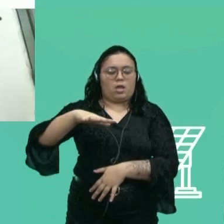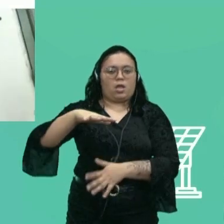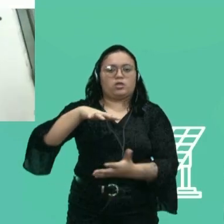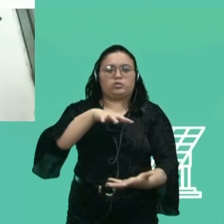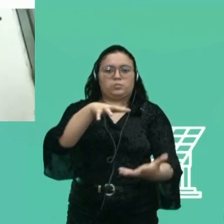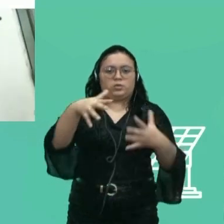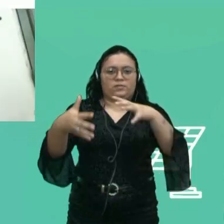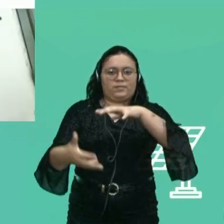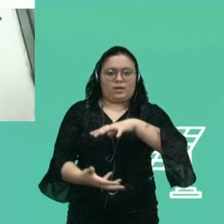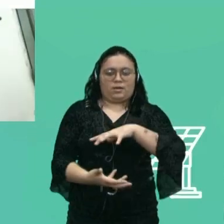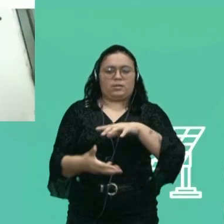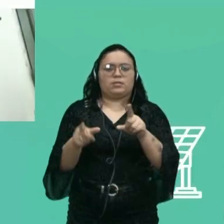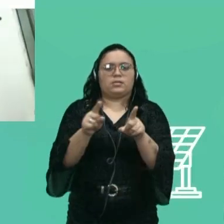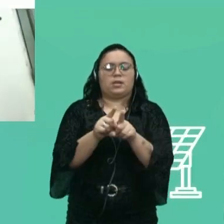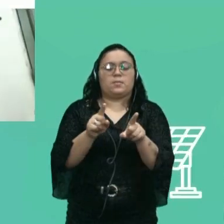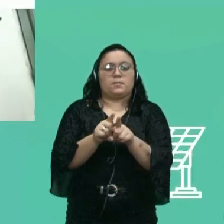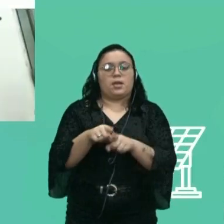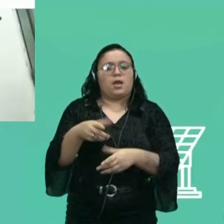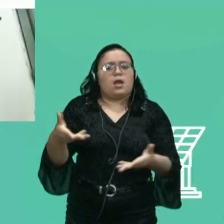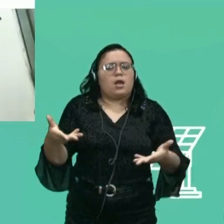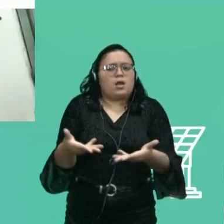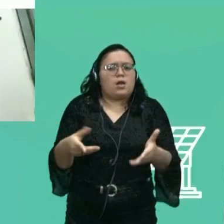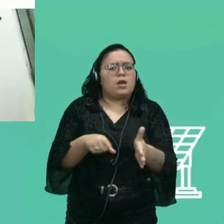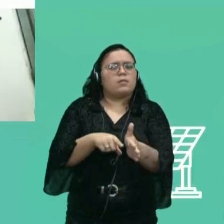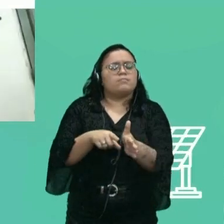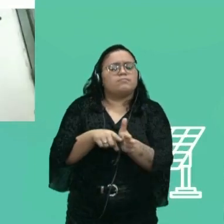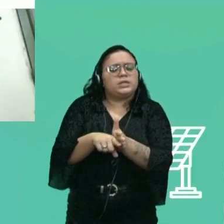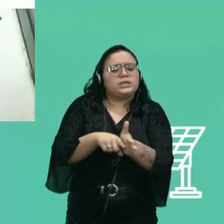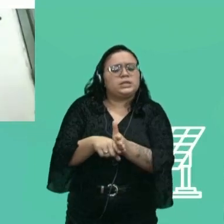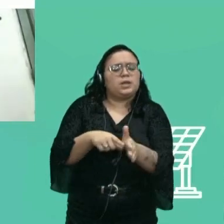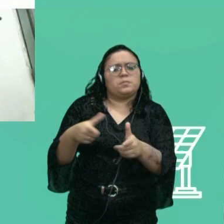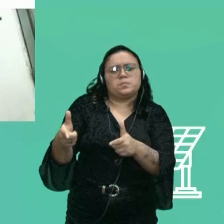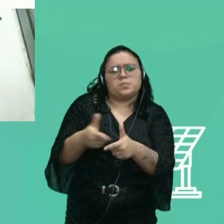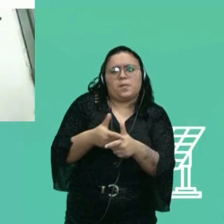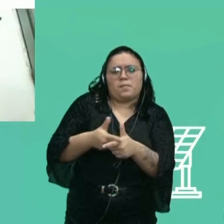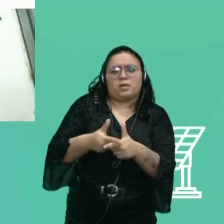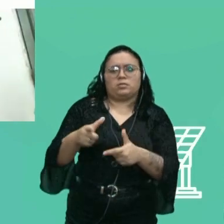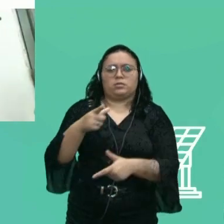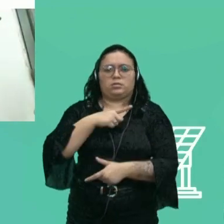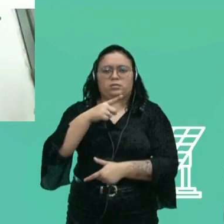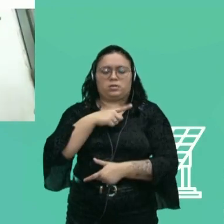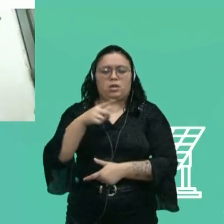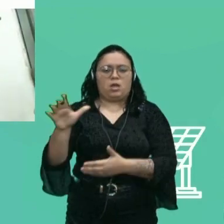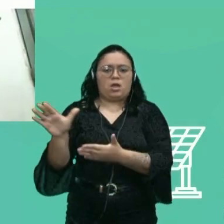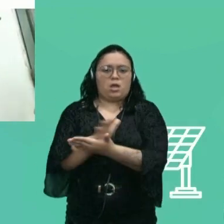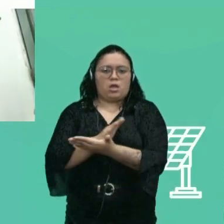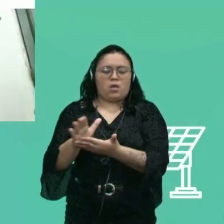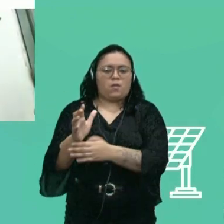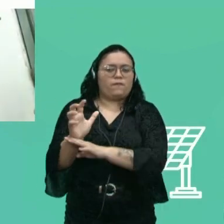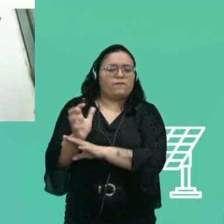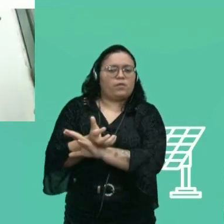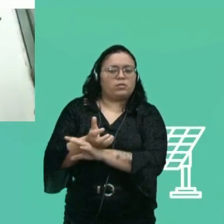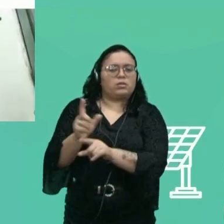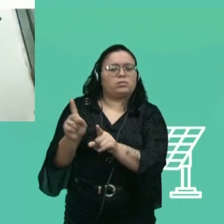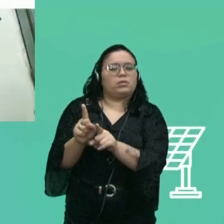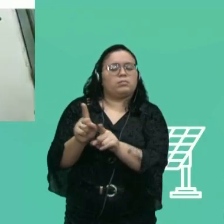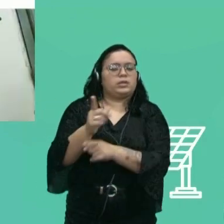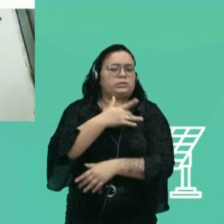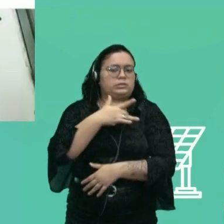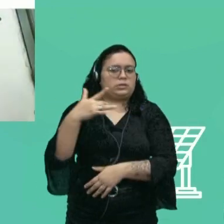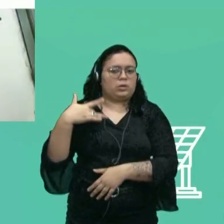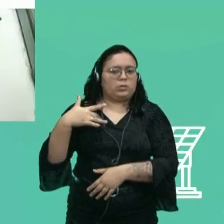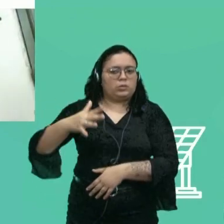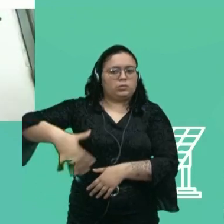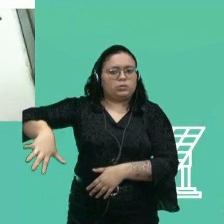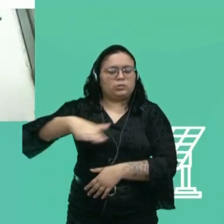Atualmente, a problemática relacionada ao uso dos combustíveis fósseis, como a poluição ambiental e o declínio da saúde pública, trouxe